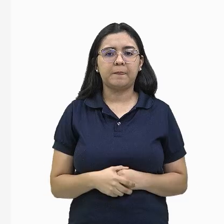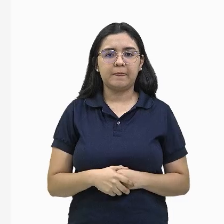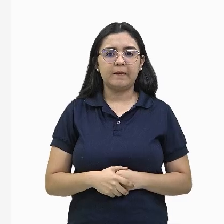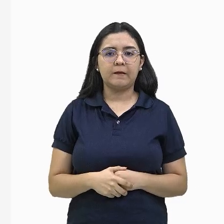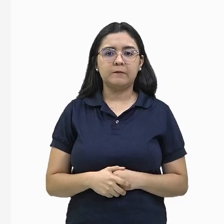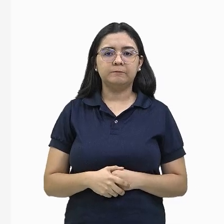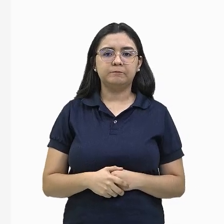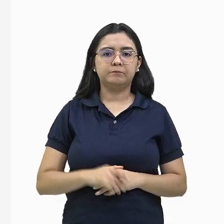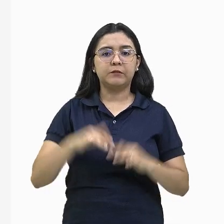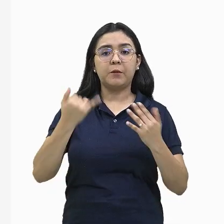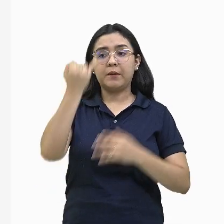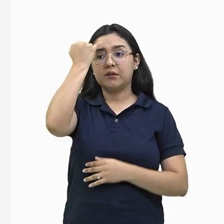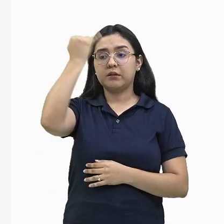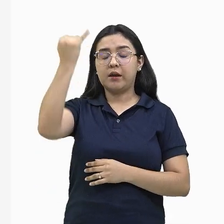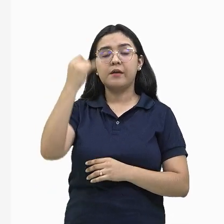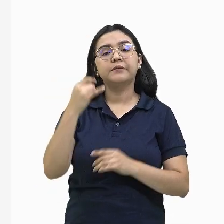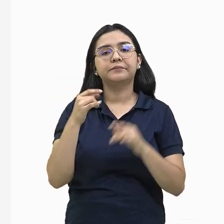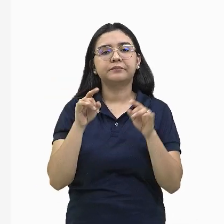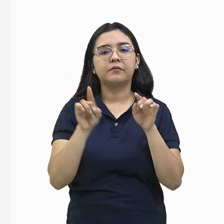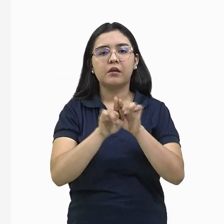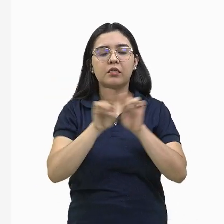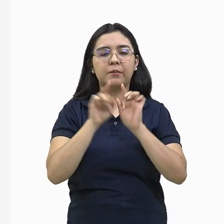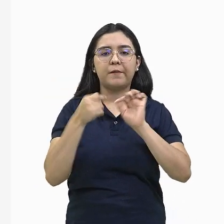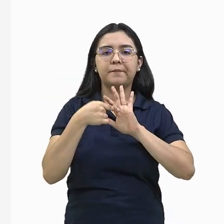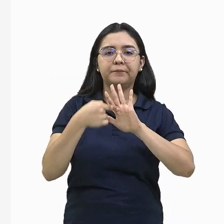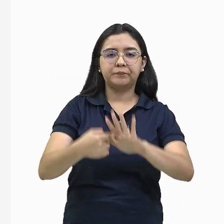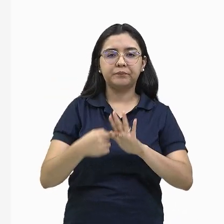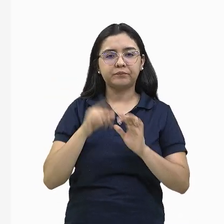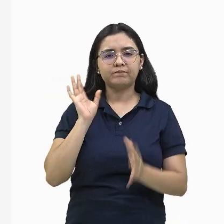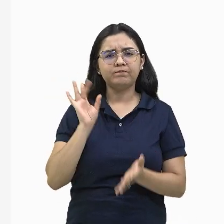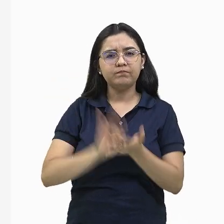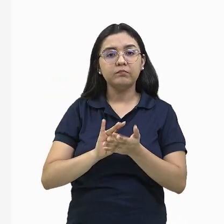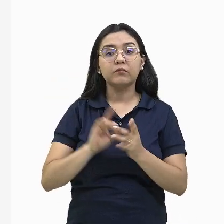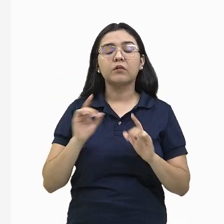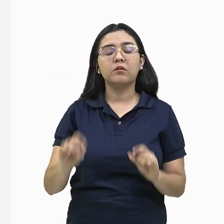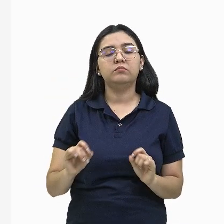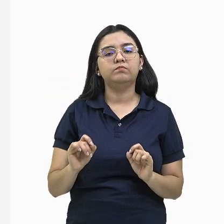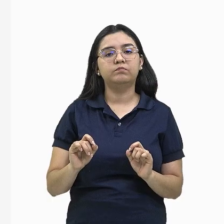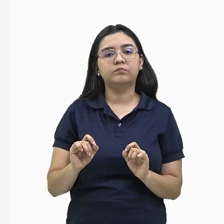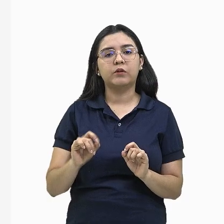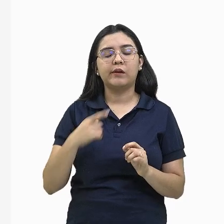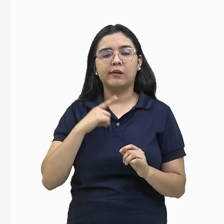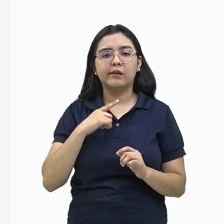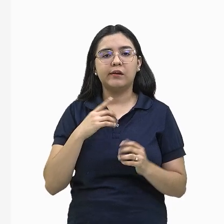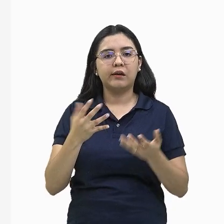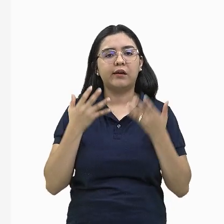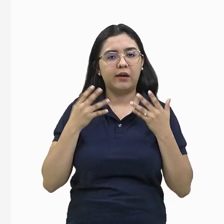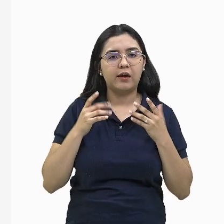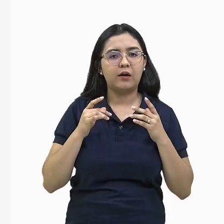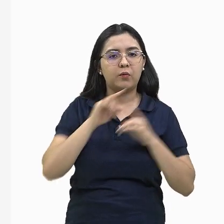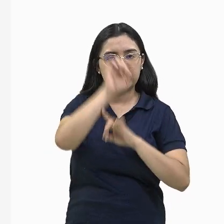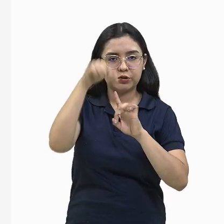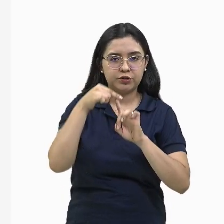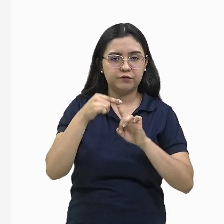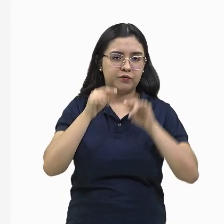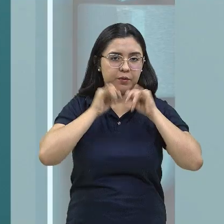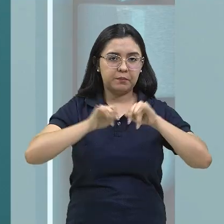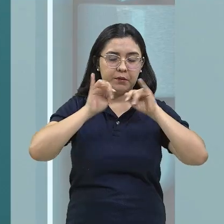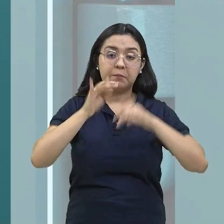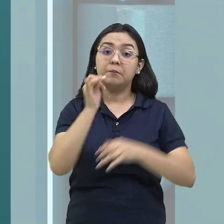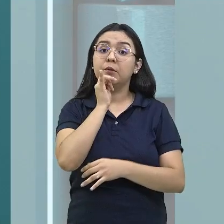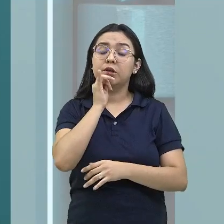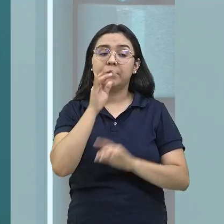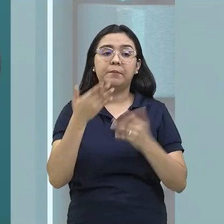uma ideia, vão trazer exatamente aquilo que a campanha busca conscientizar. Por exemplo,